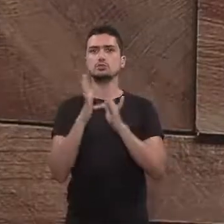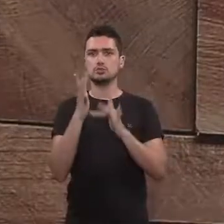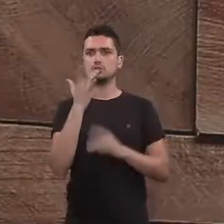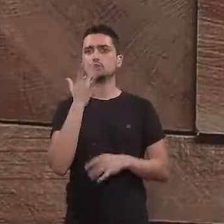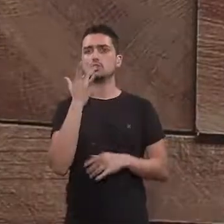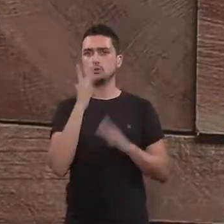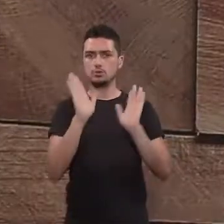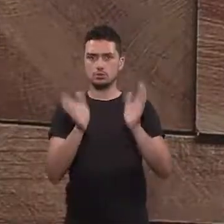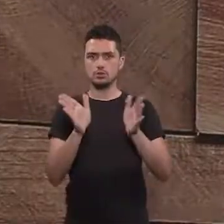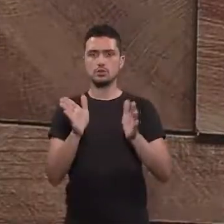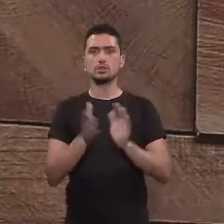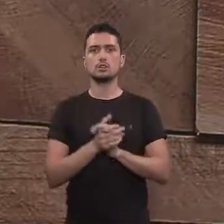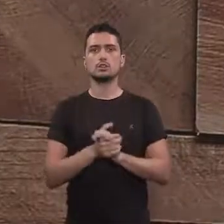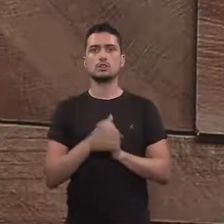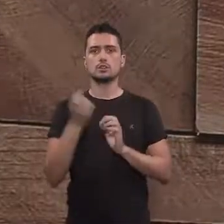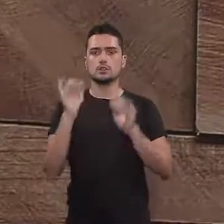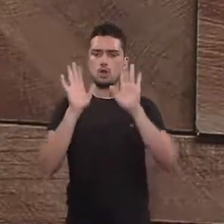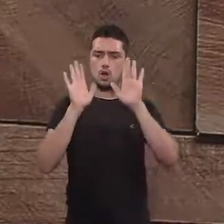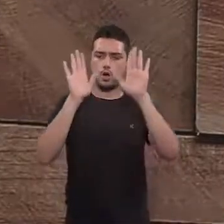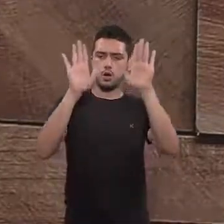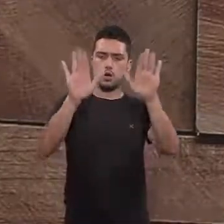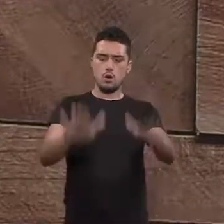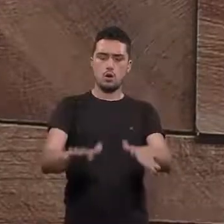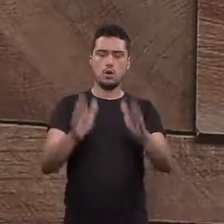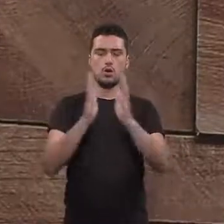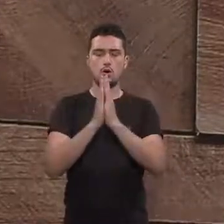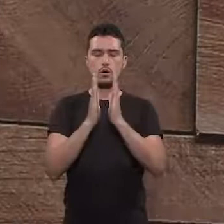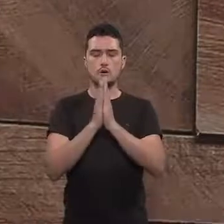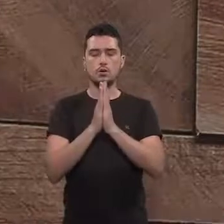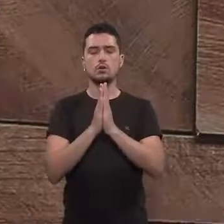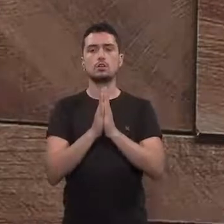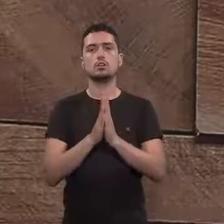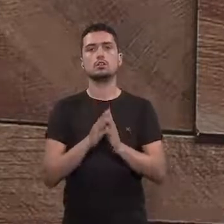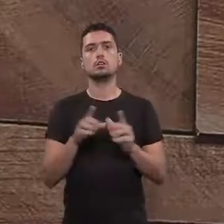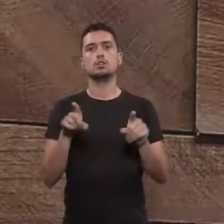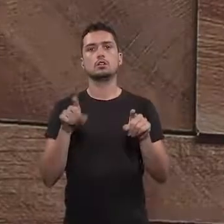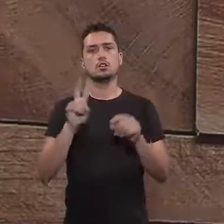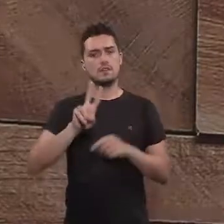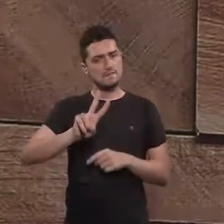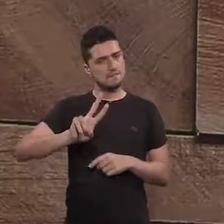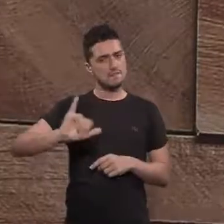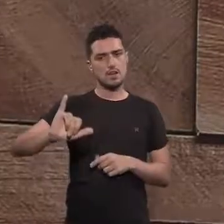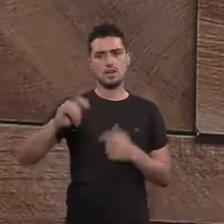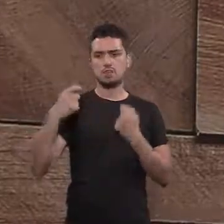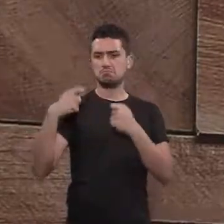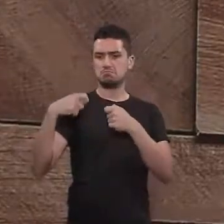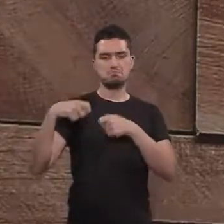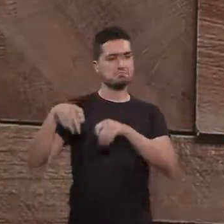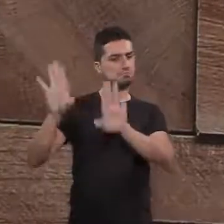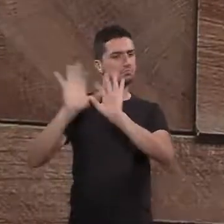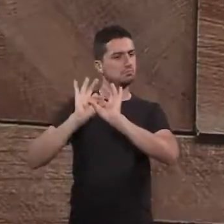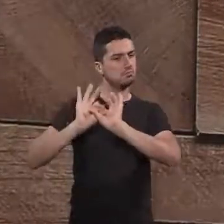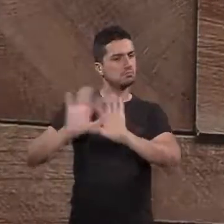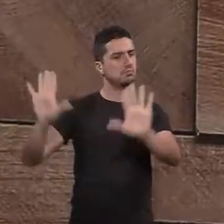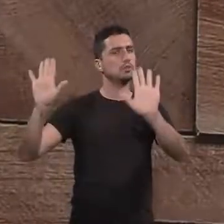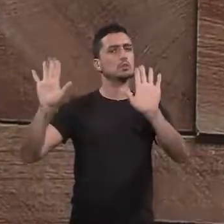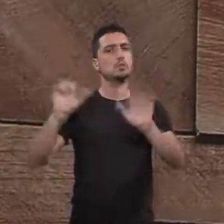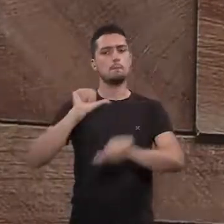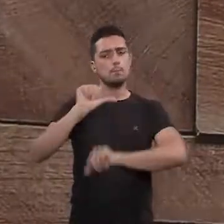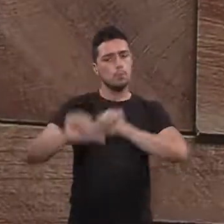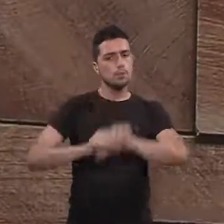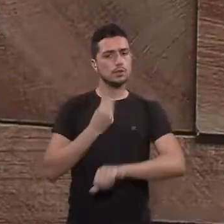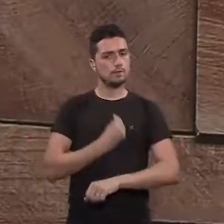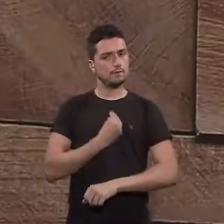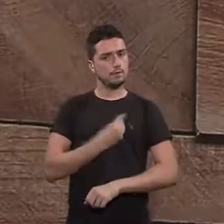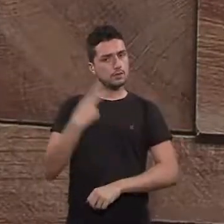atrás, quando ele fazia imposição de mãos, quando ele desejava, dizia assim, vá e não peques mais. Ou seja, não mantenha a mesma vida